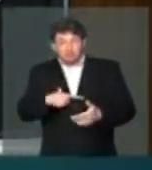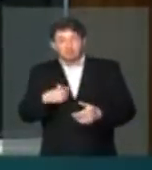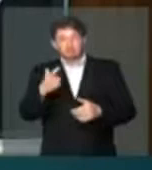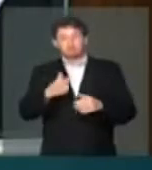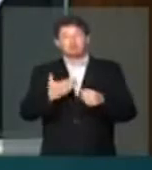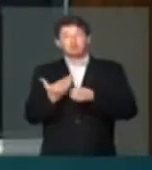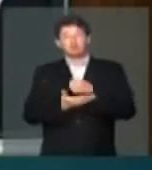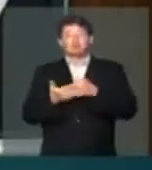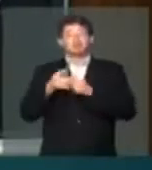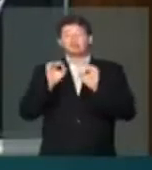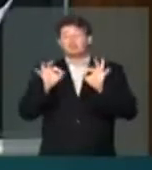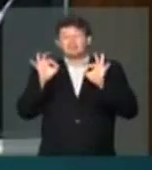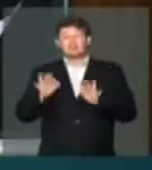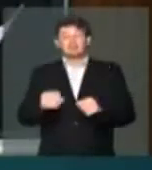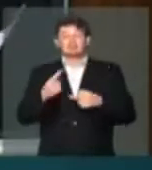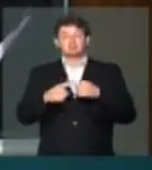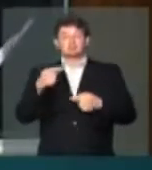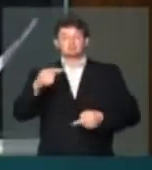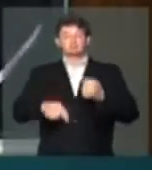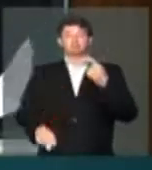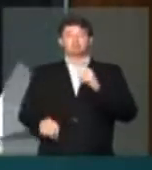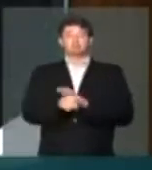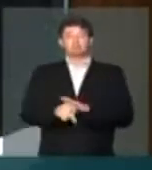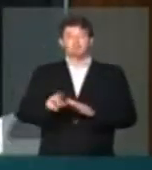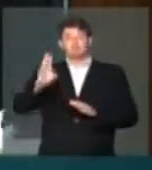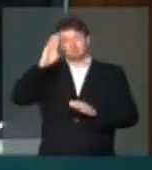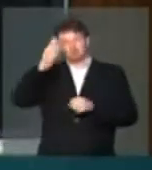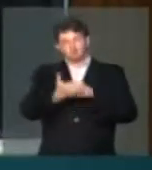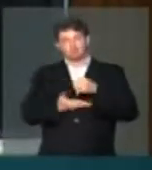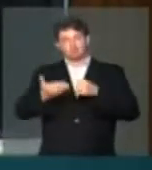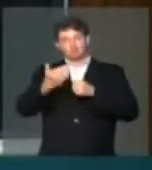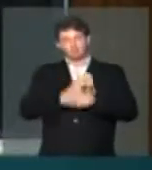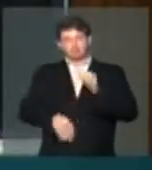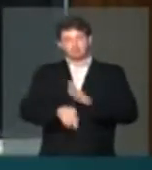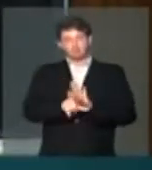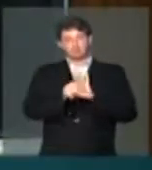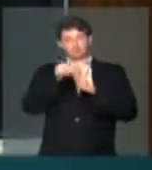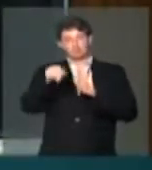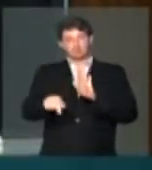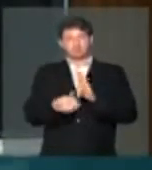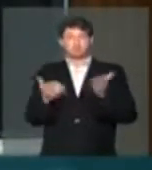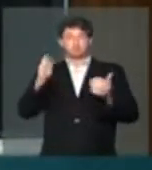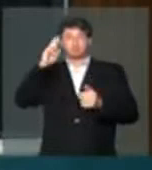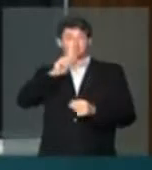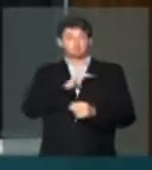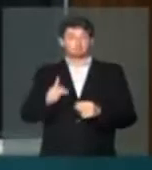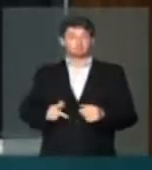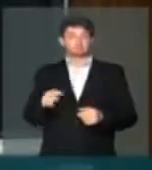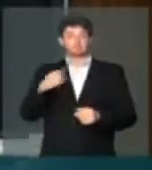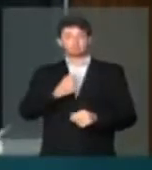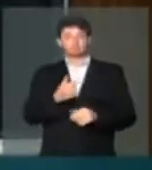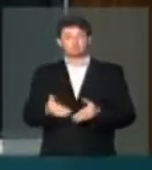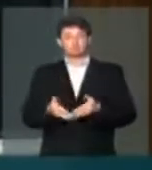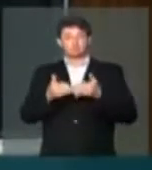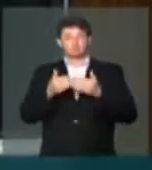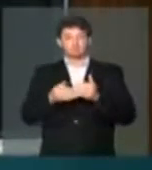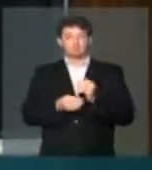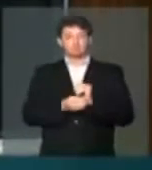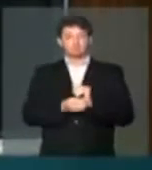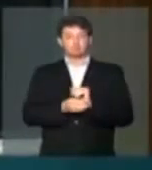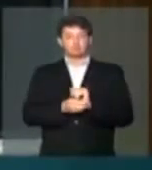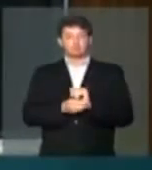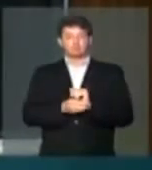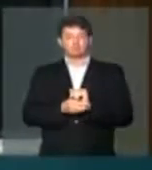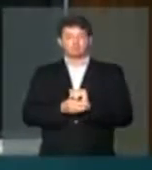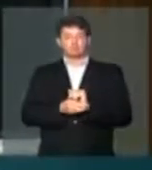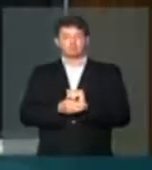sua raiz exatamente no descumprimento dos princípios básicos dessa legislação. Então, senhor presidente, nós aqui